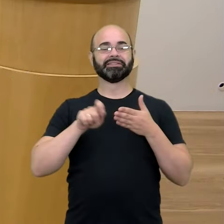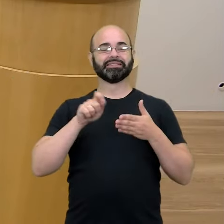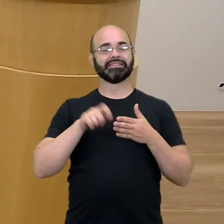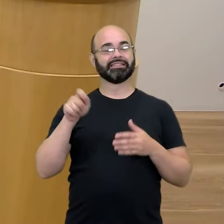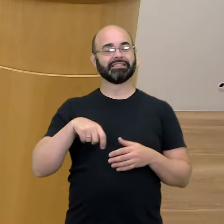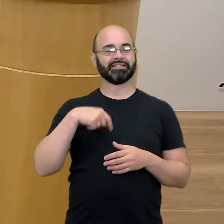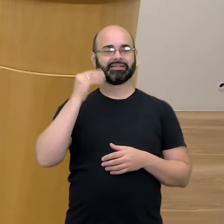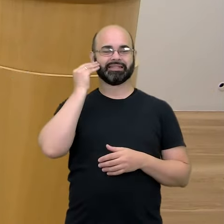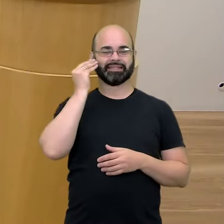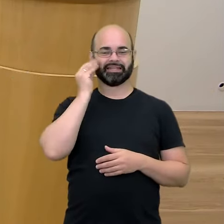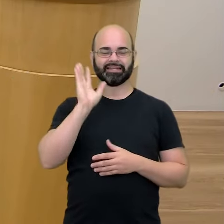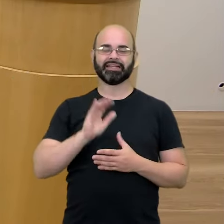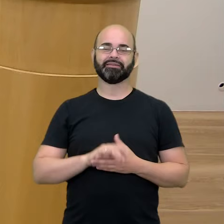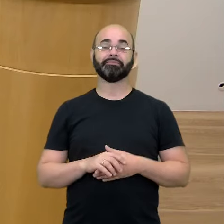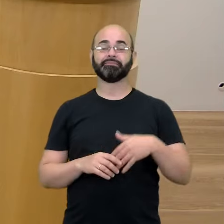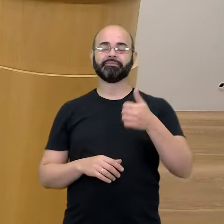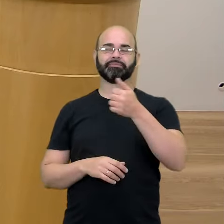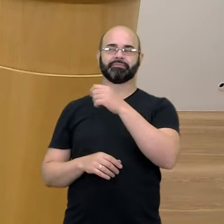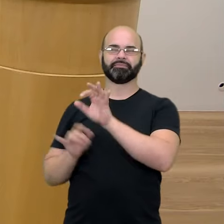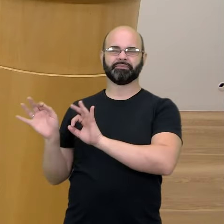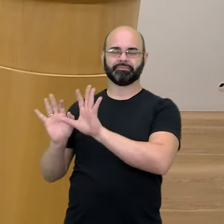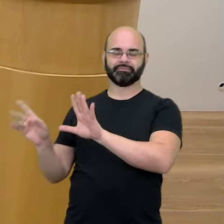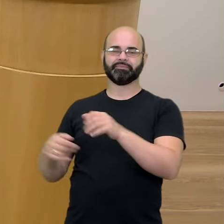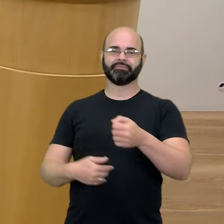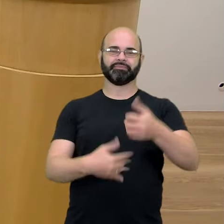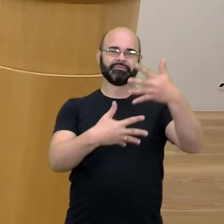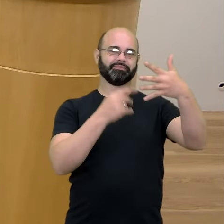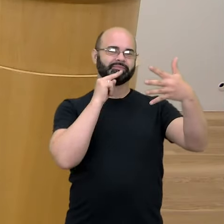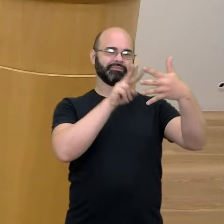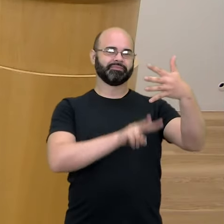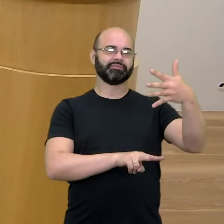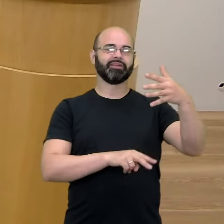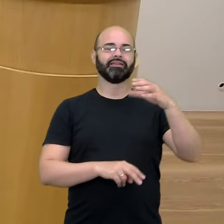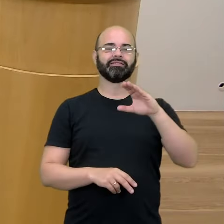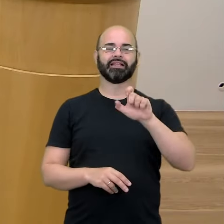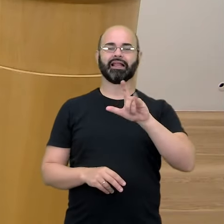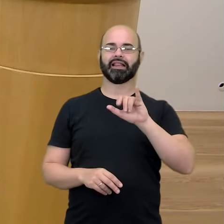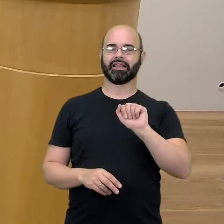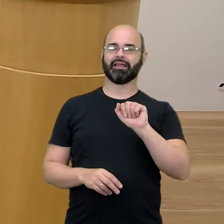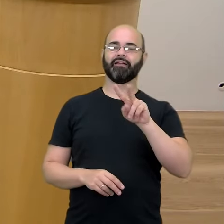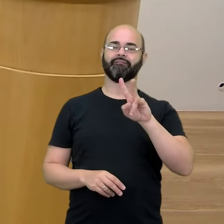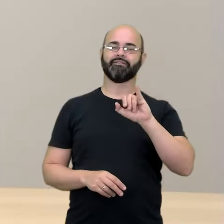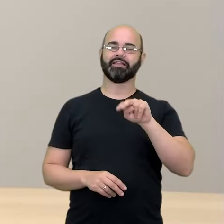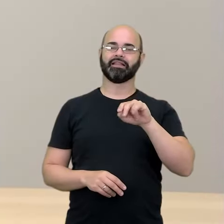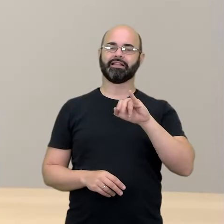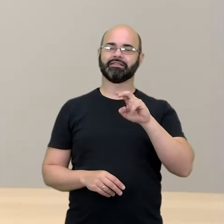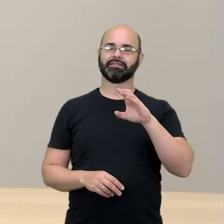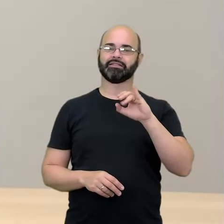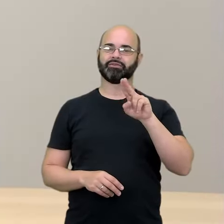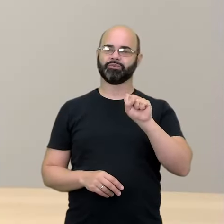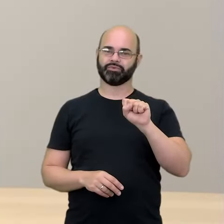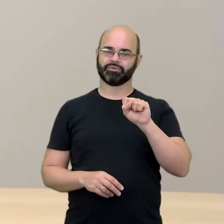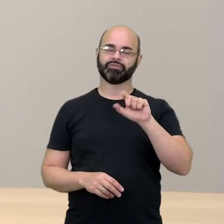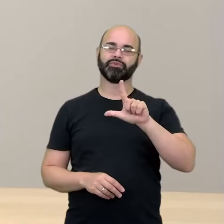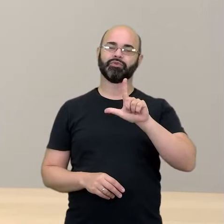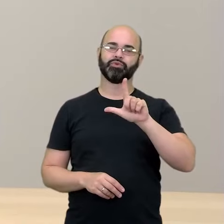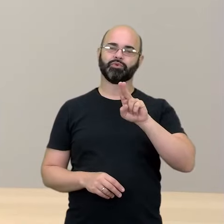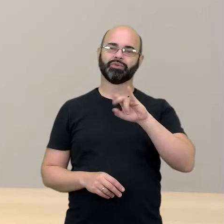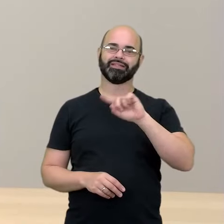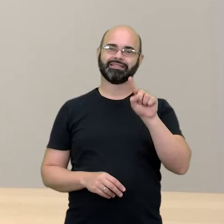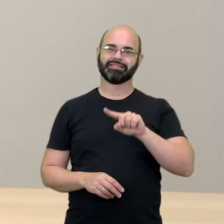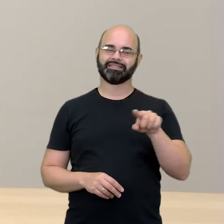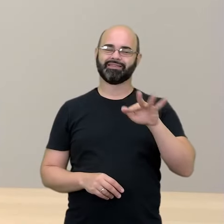Mauro, enquanto você tá se organizando aí, ó, a Célia, o Vinícius e o Luiz Fernando estão desejando bom dia e estão aqui,